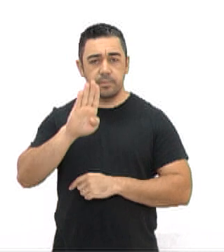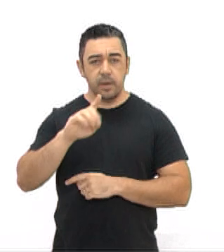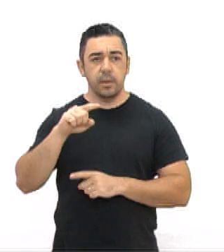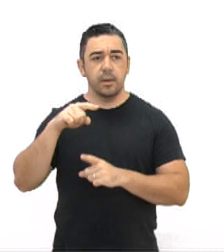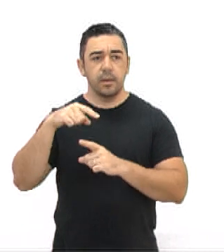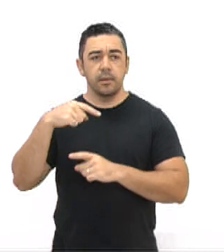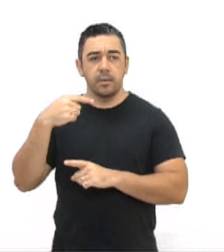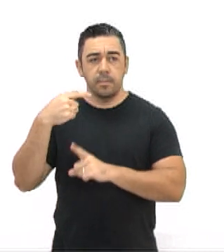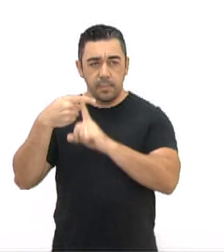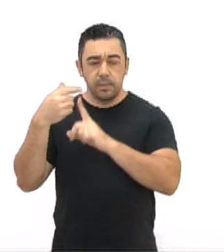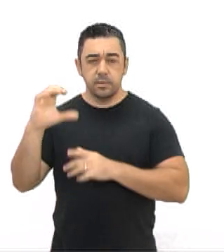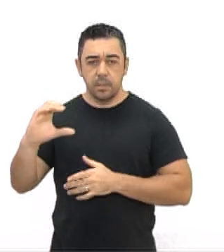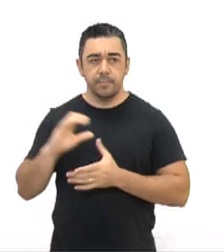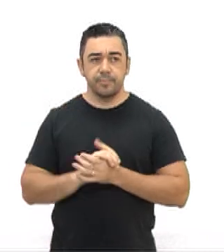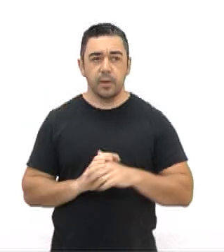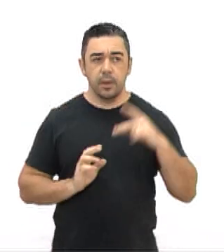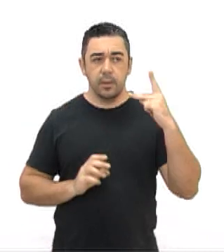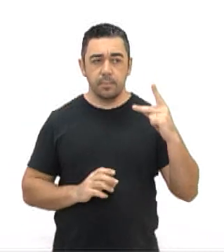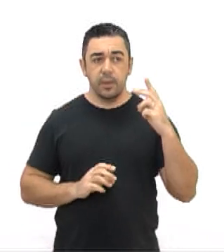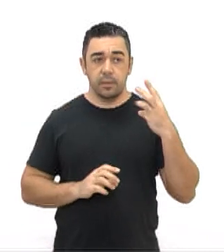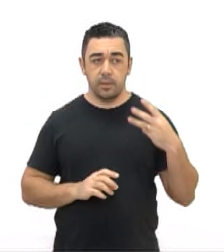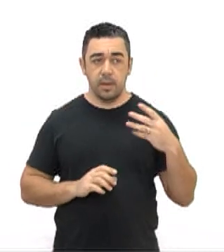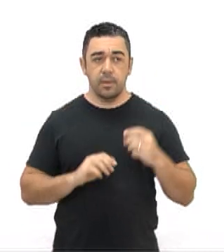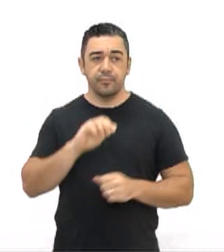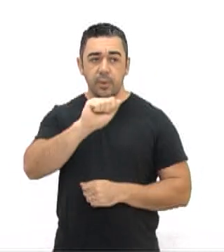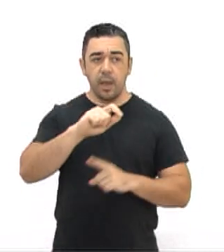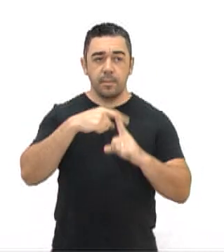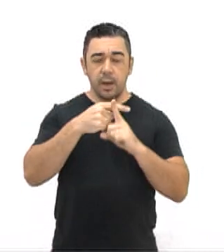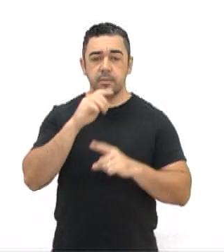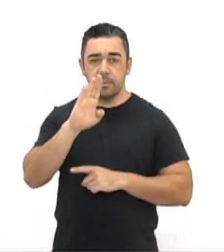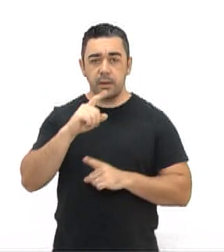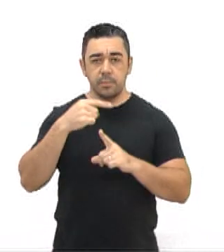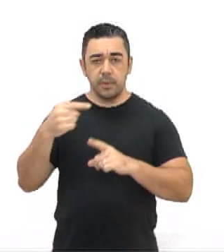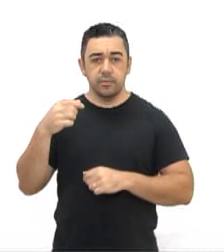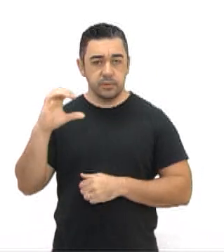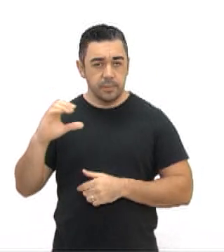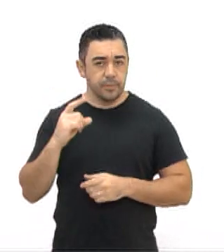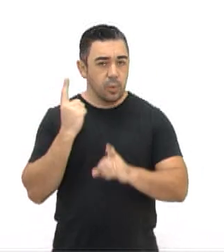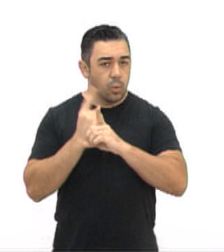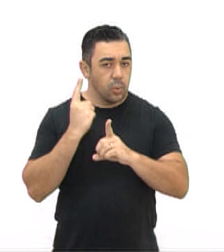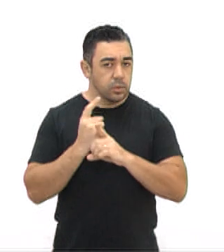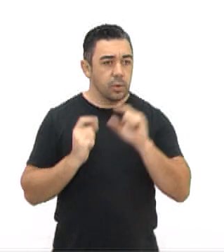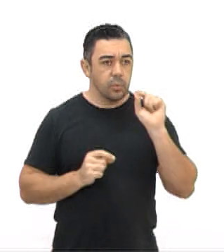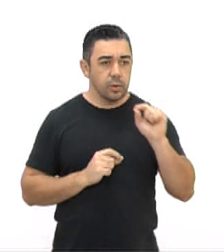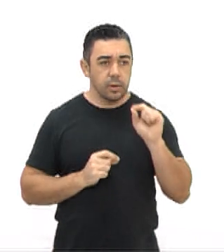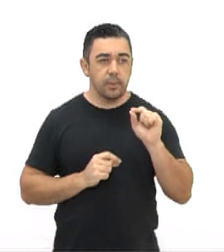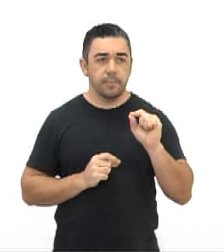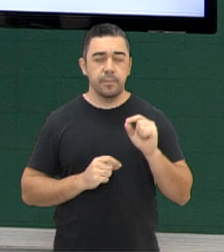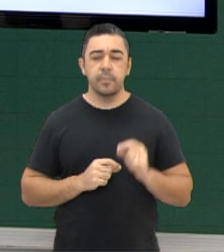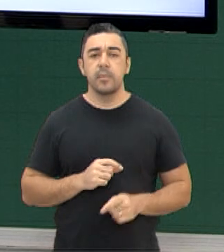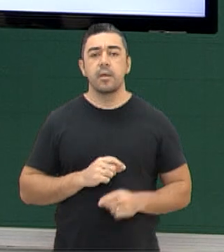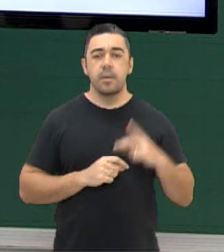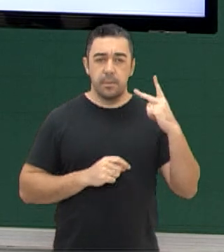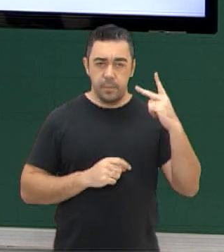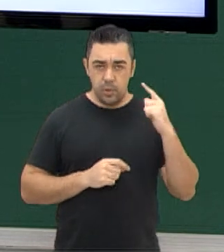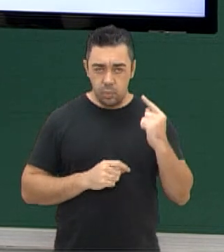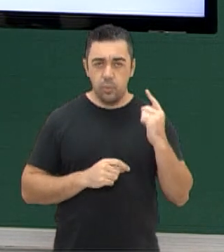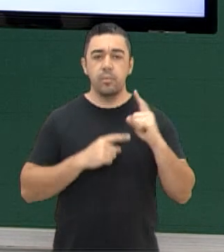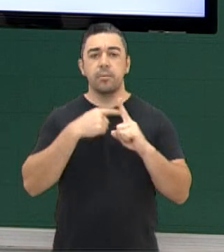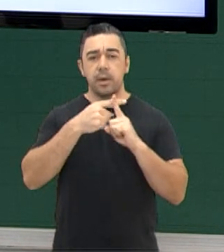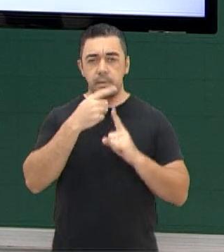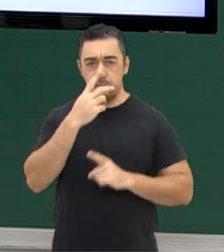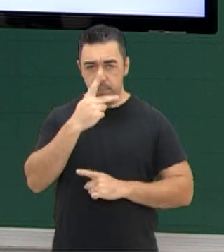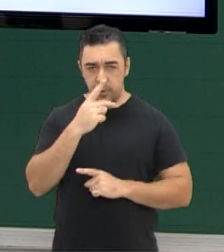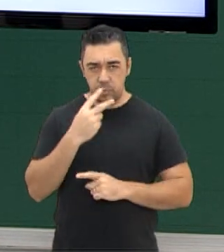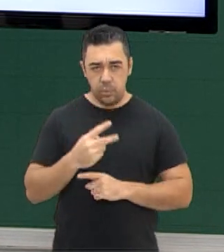E P3, A mais B menos C. Determine, letra A, P1 mais P2 mais P3, letra